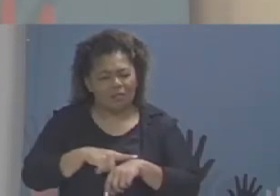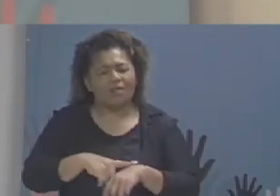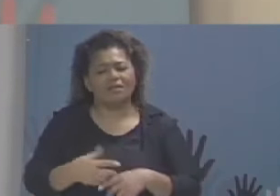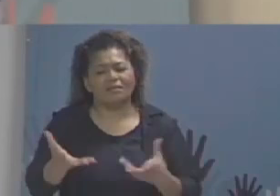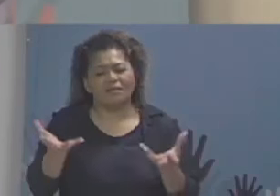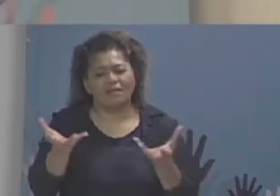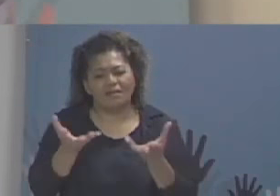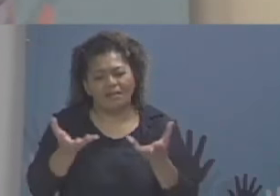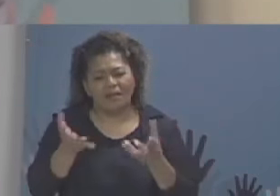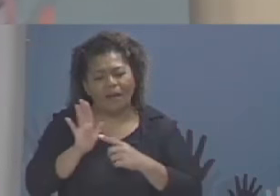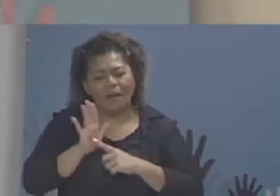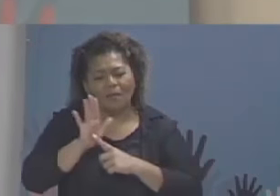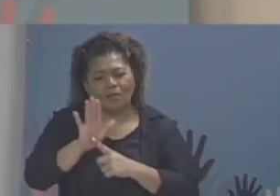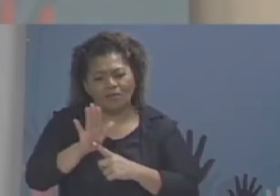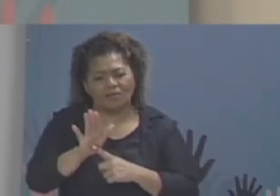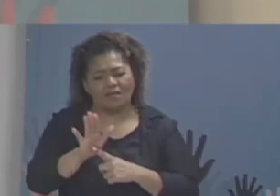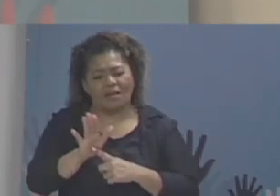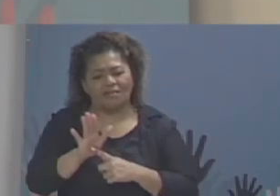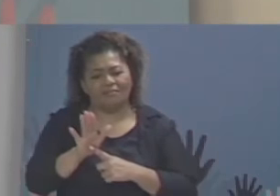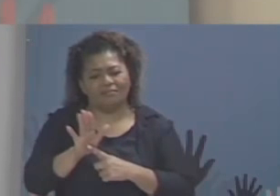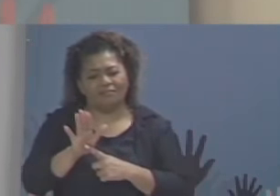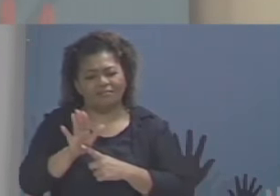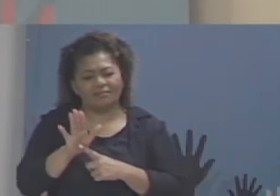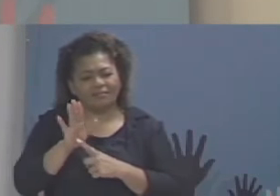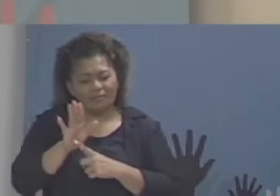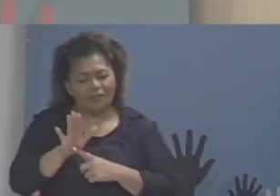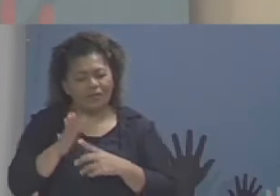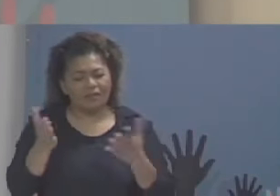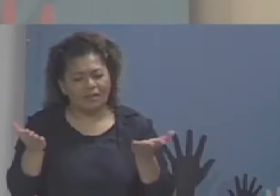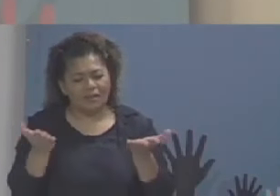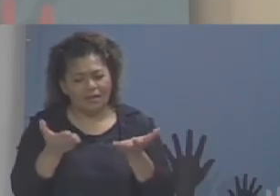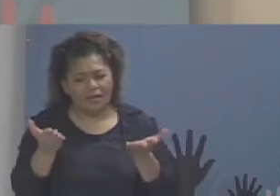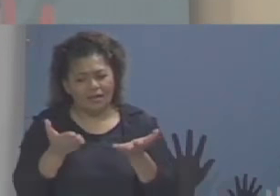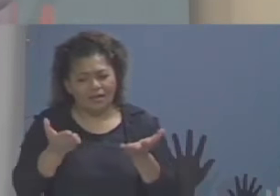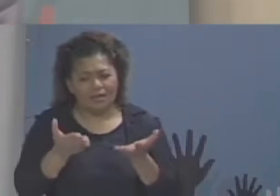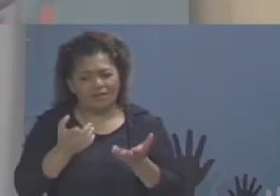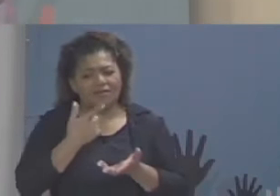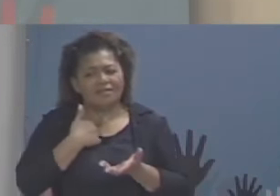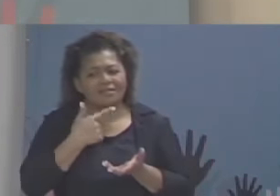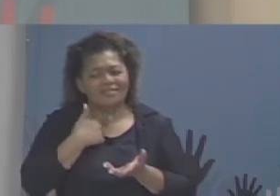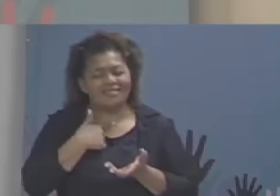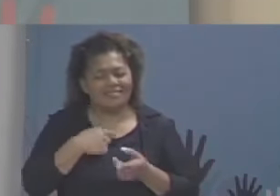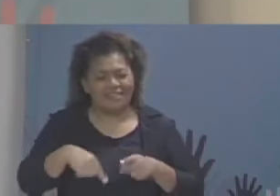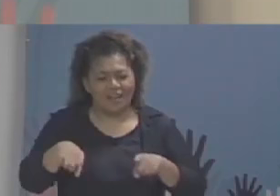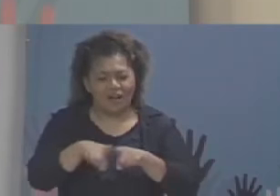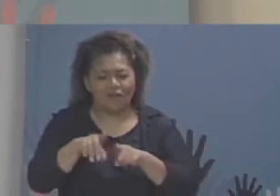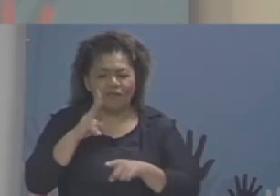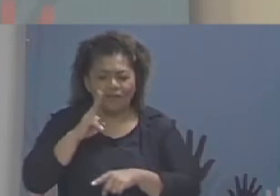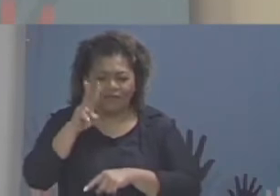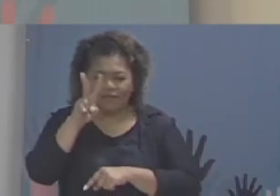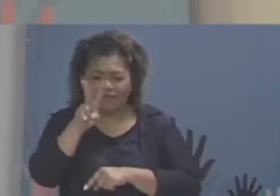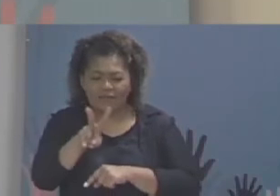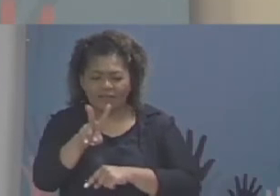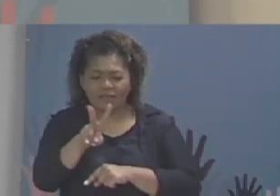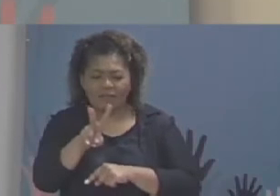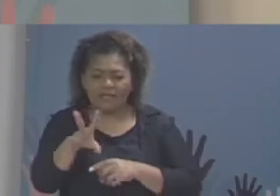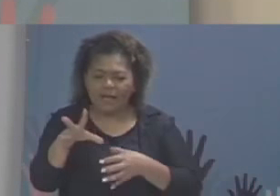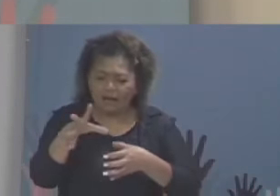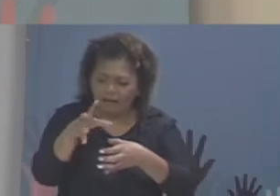questão. Essas frases que eu vou falar agora, elas surgiram de mim. Mas eu fui vendo que elas